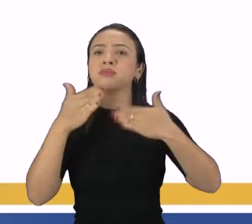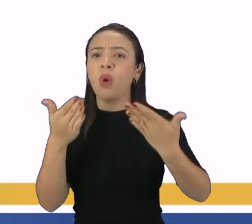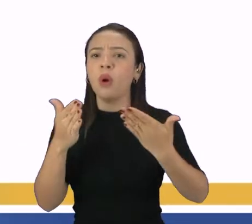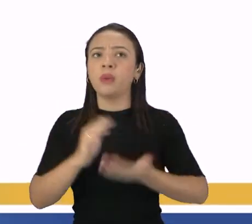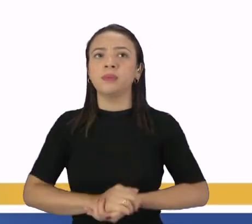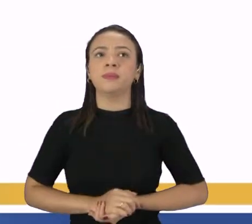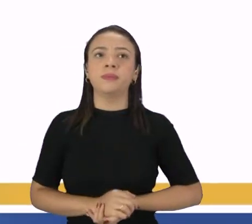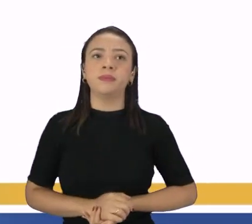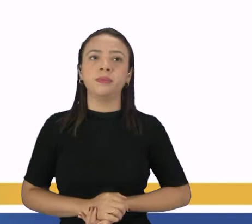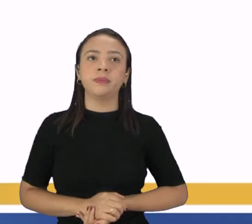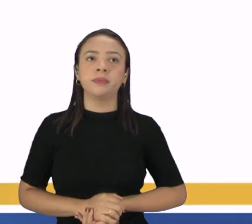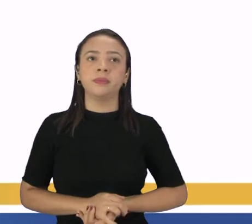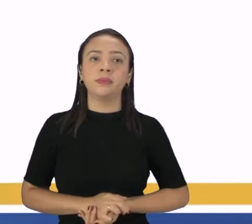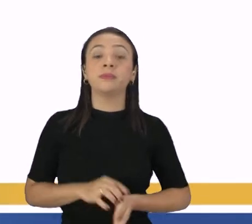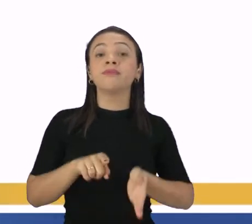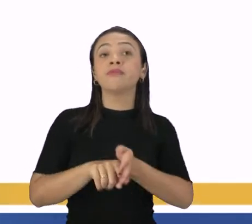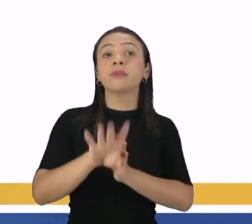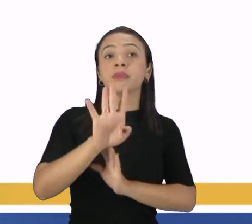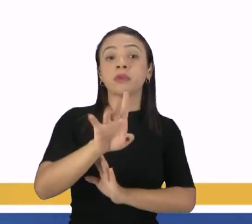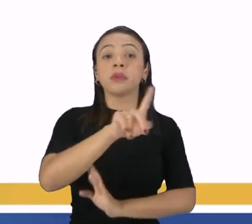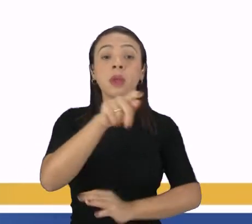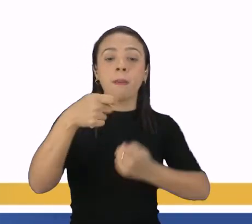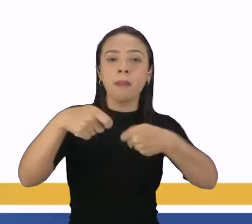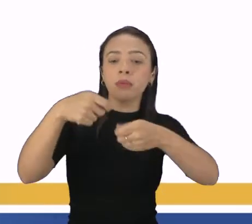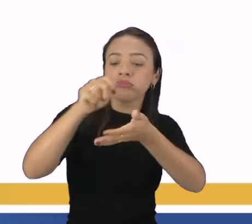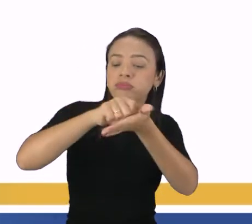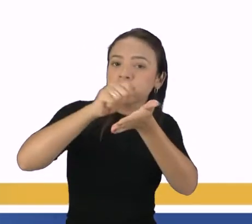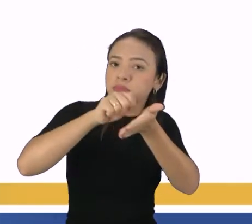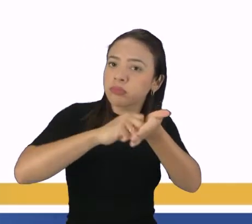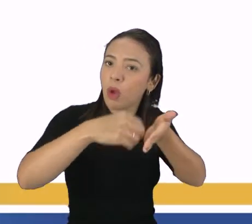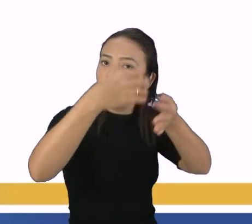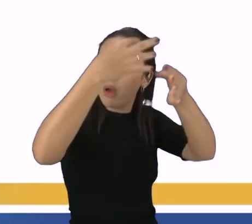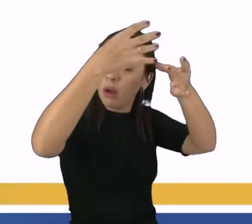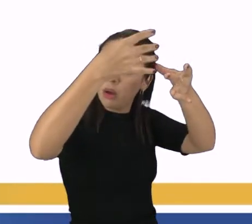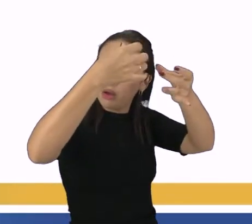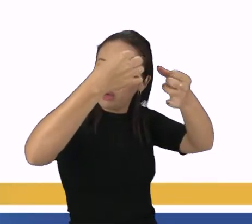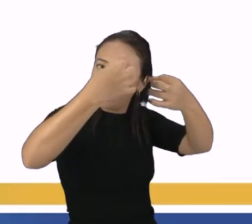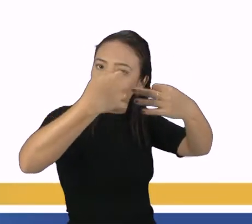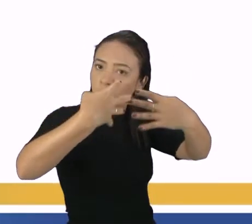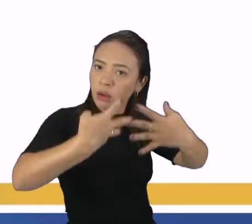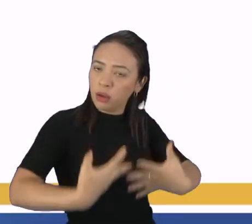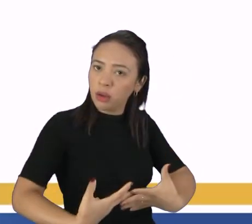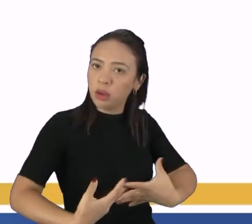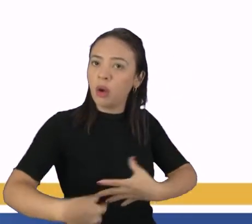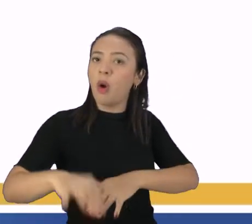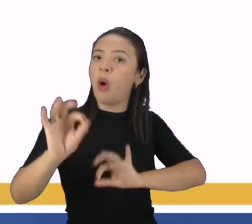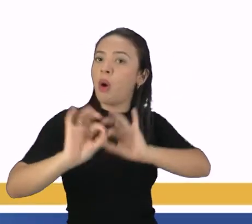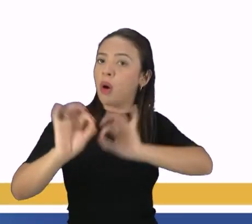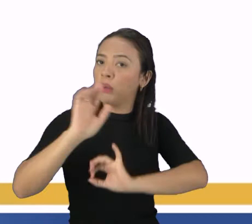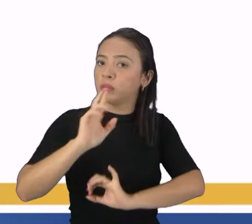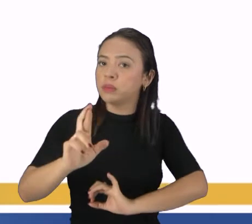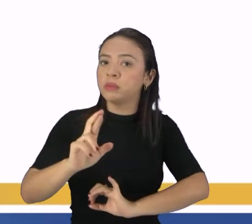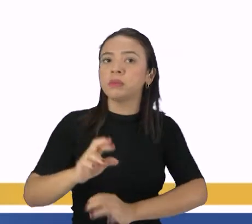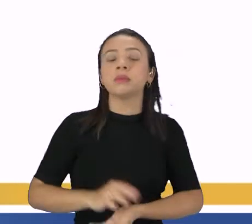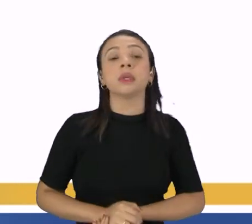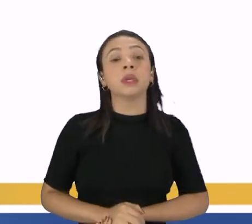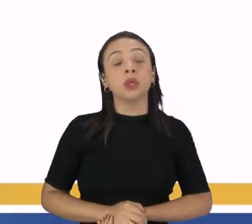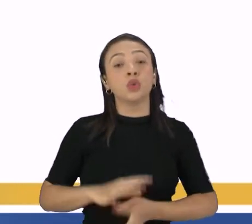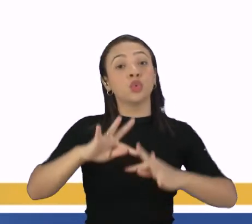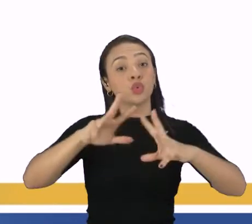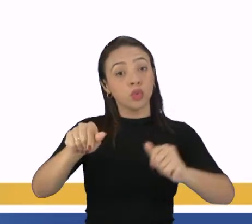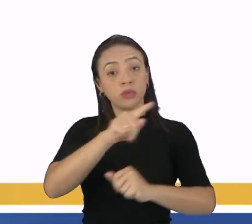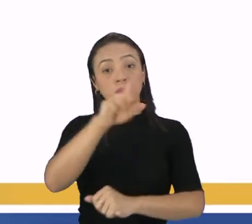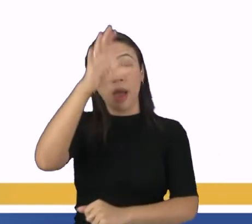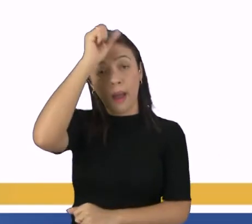as opções. A questão 4 é discursiva, né? Para que vocês tentem construir uma resposta, tá? De acordo com seus conhecimentos sobre